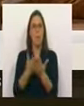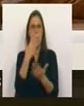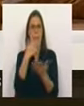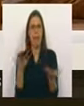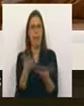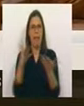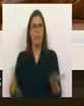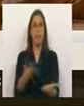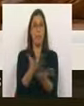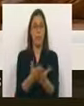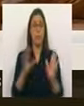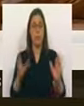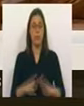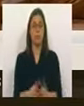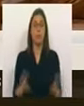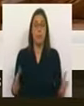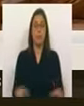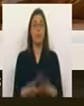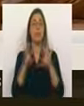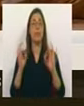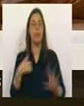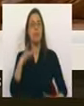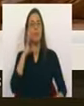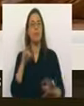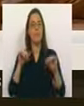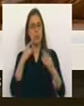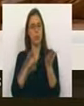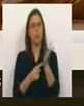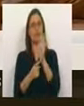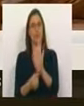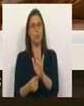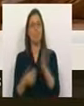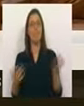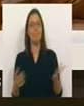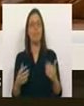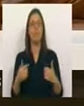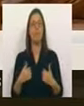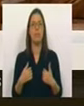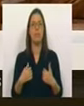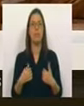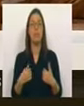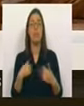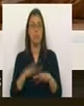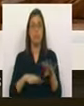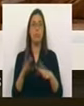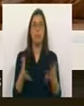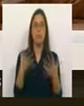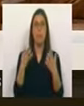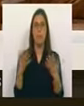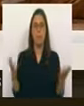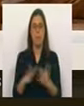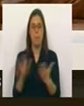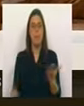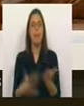proposta. E, conforme tentamos hoje demonstrar, e não deixaremos de o fazer,